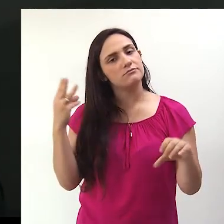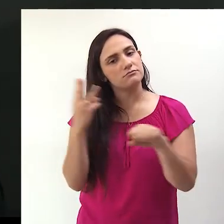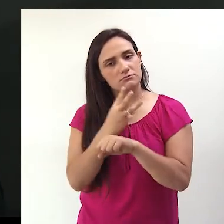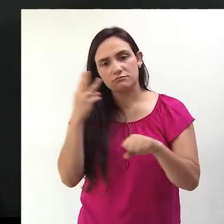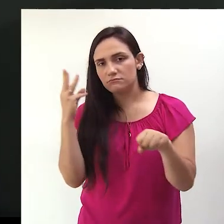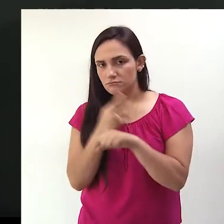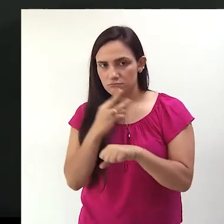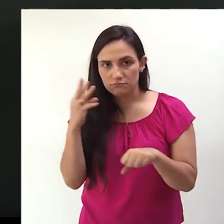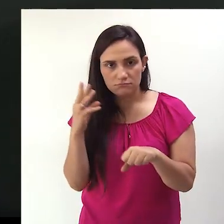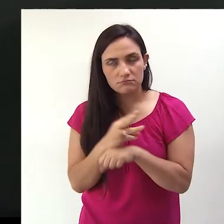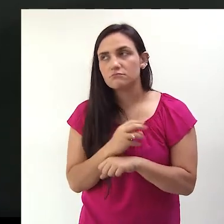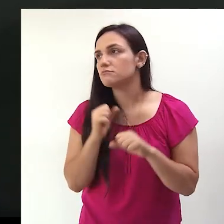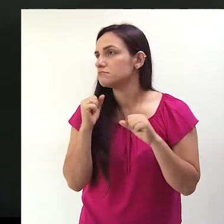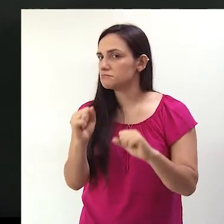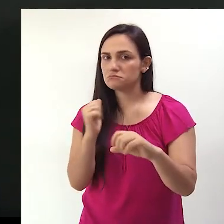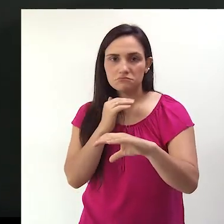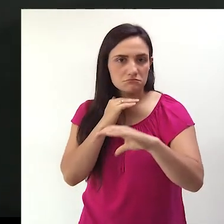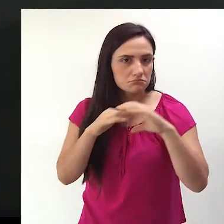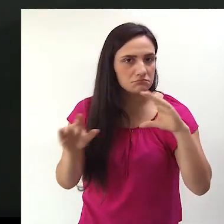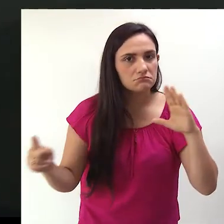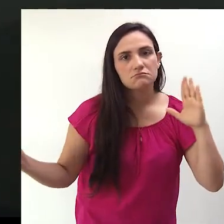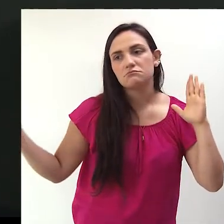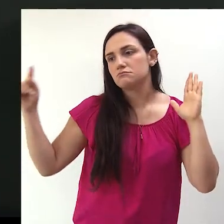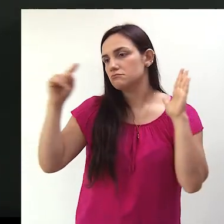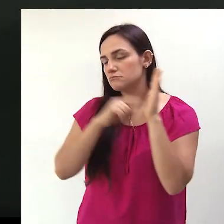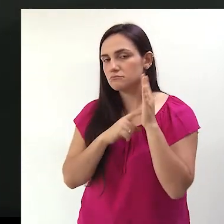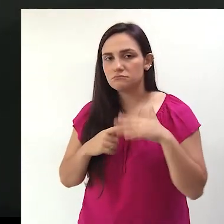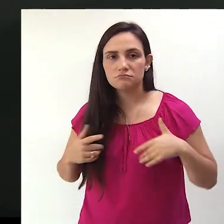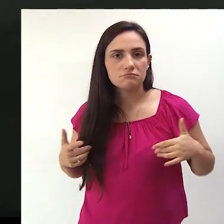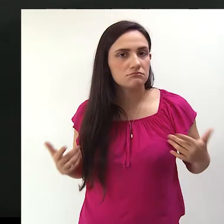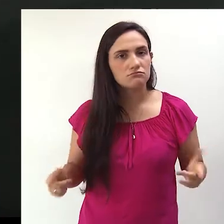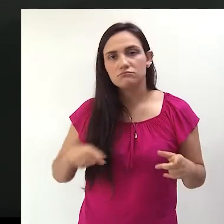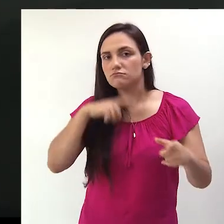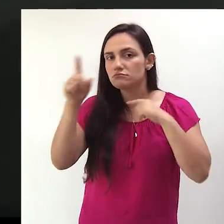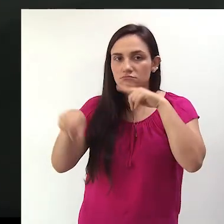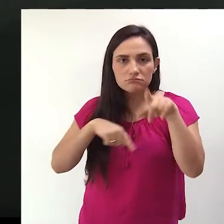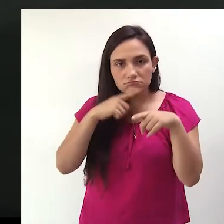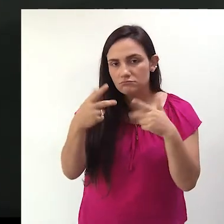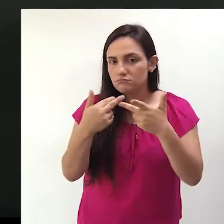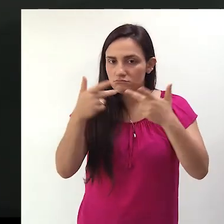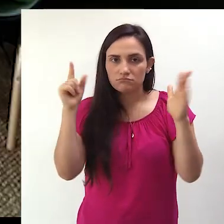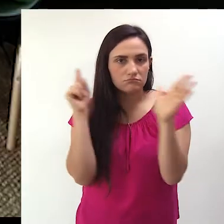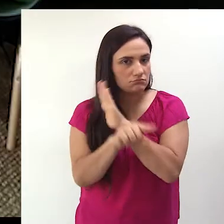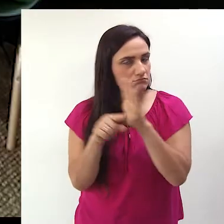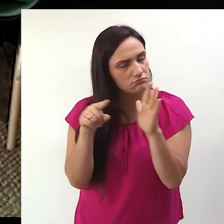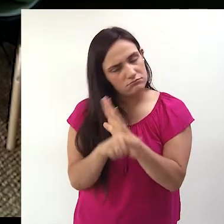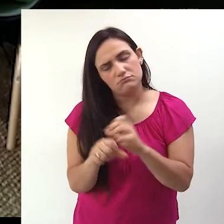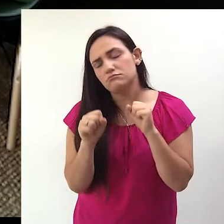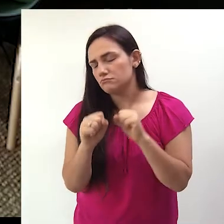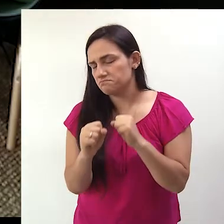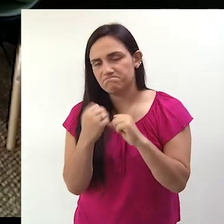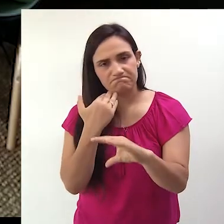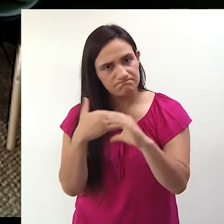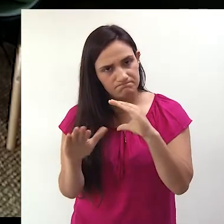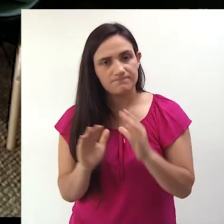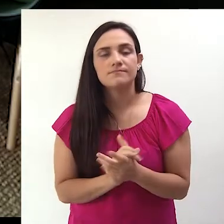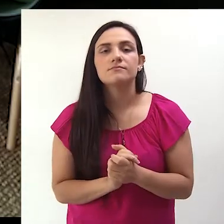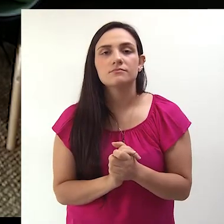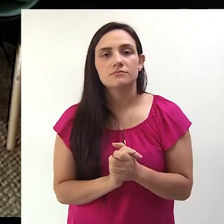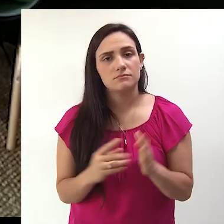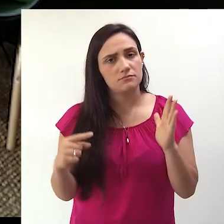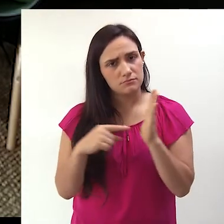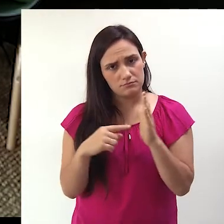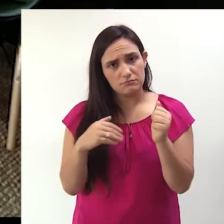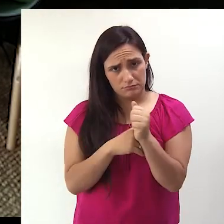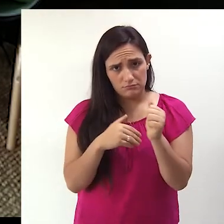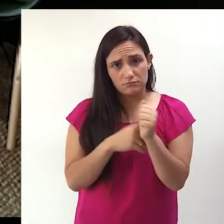para informações, para dúvidas, o que precisar, o número está à disposição. Denúncias anônimas também, né,